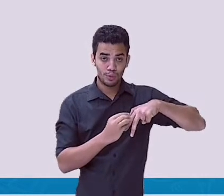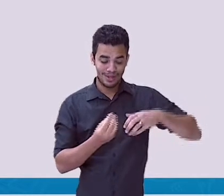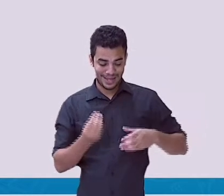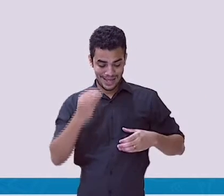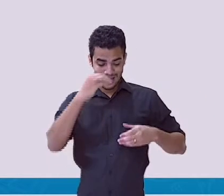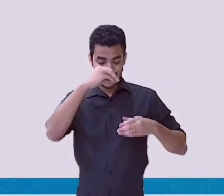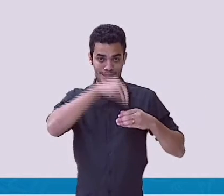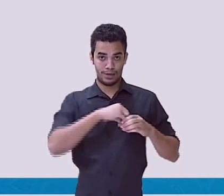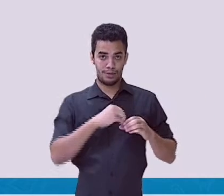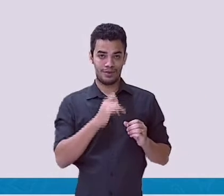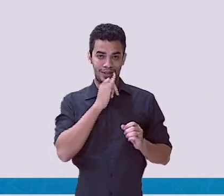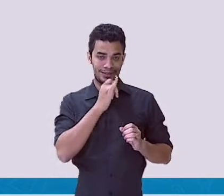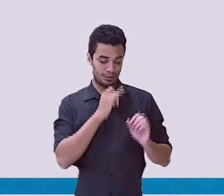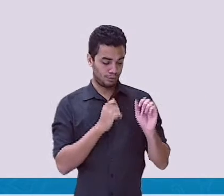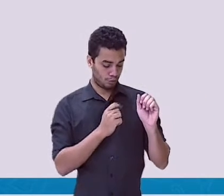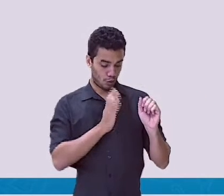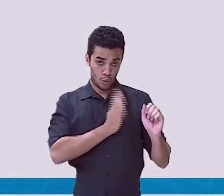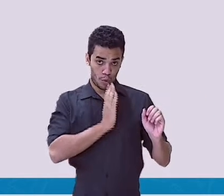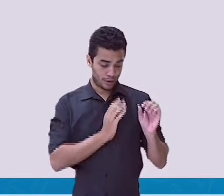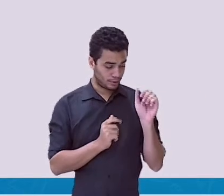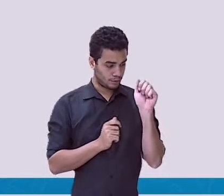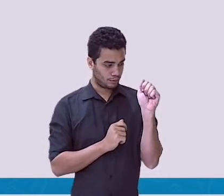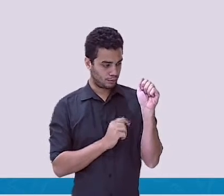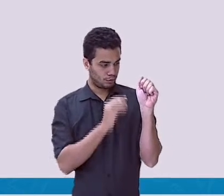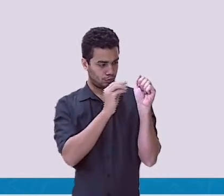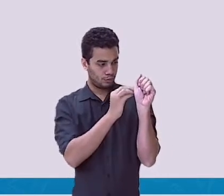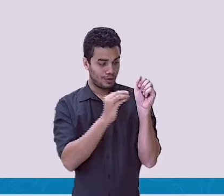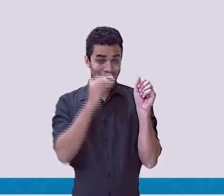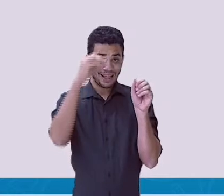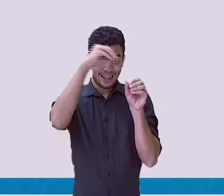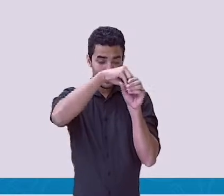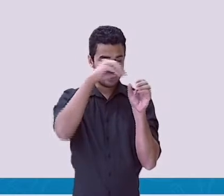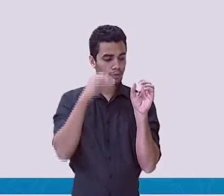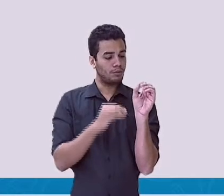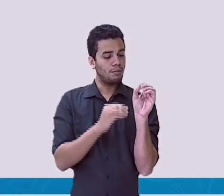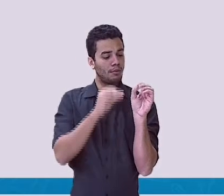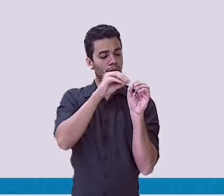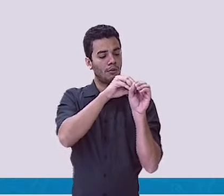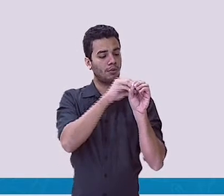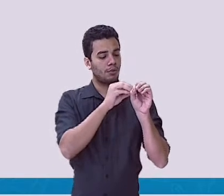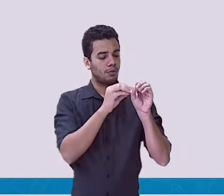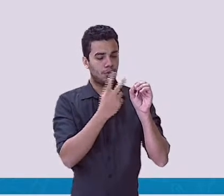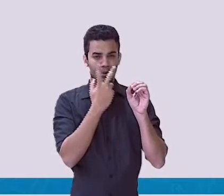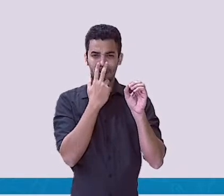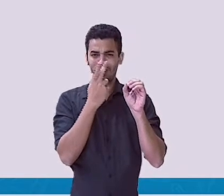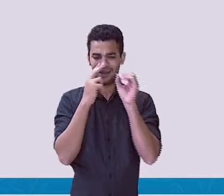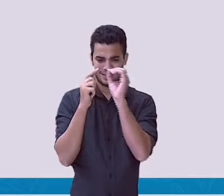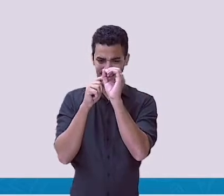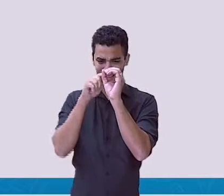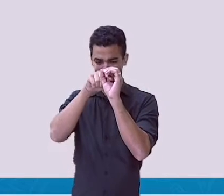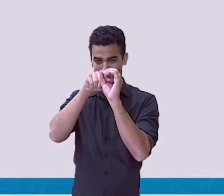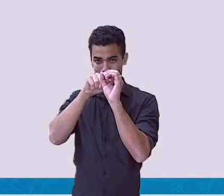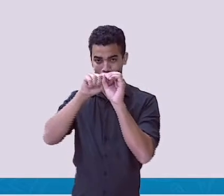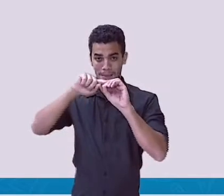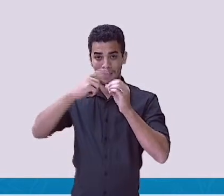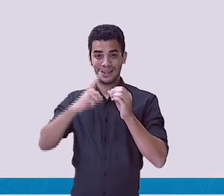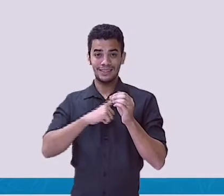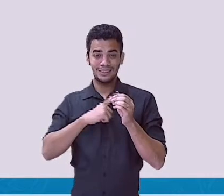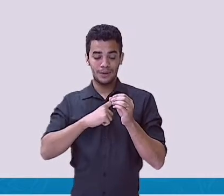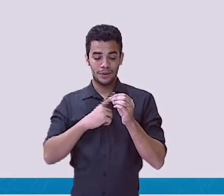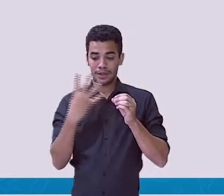Interessante. Então, o que a gente vai ter? A gente vai ter átrio direito, ventrículo direito.